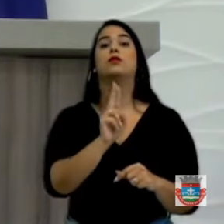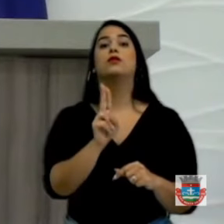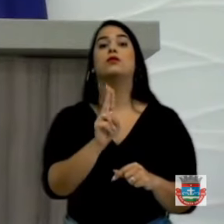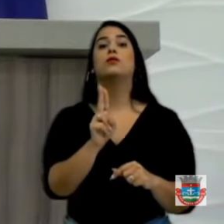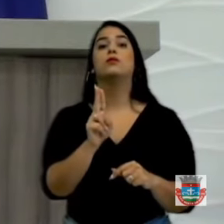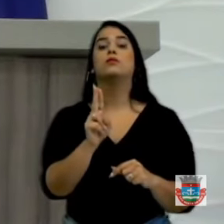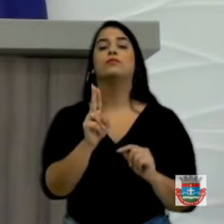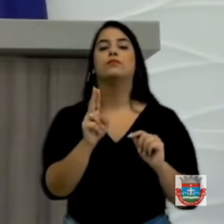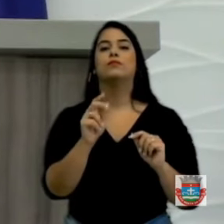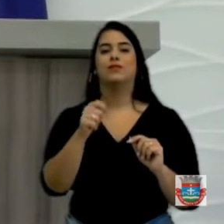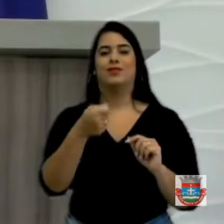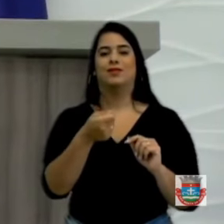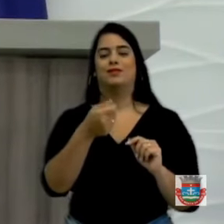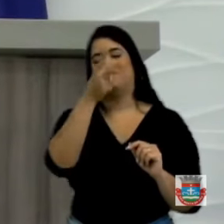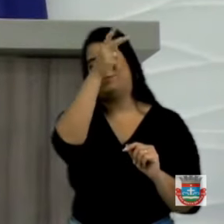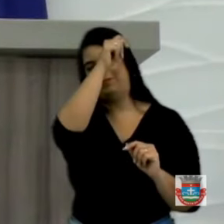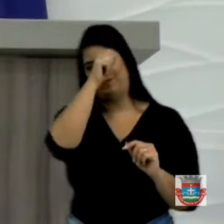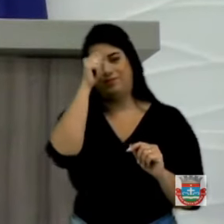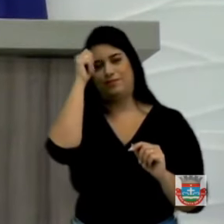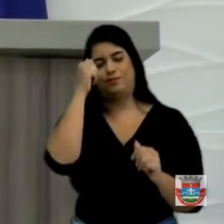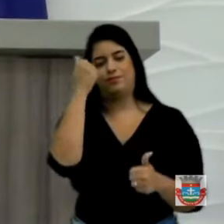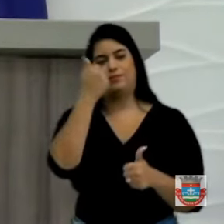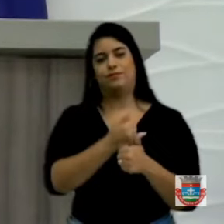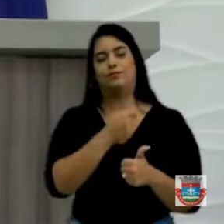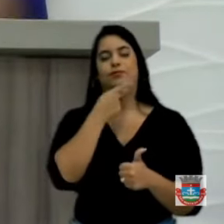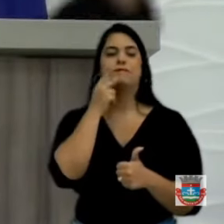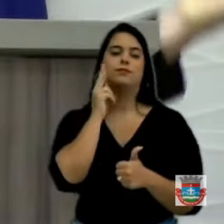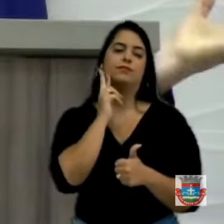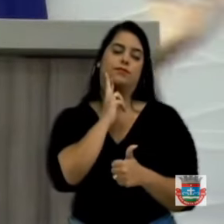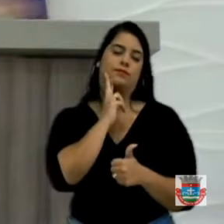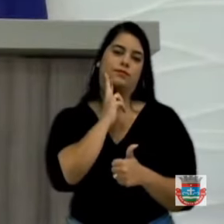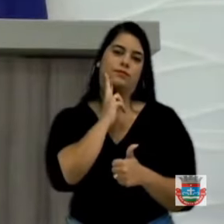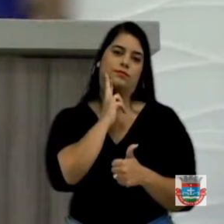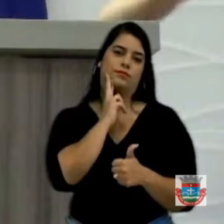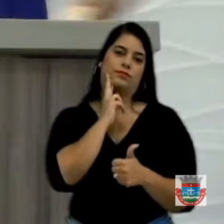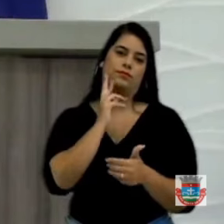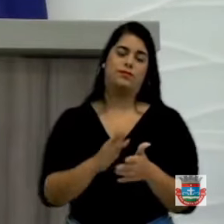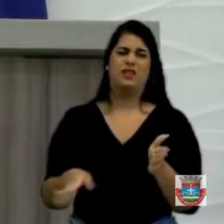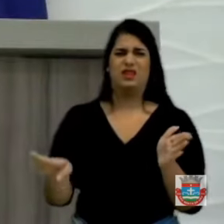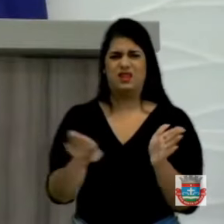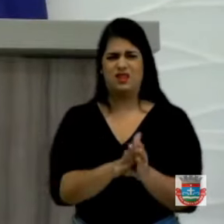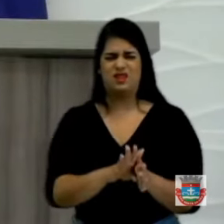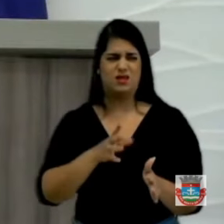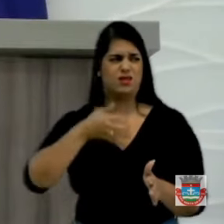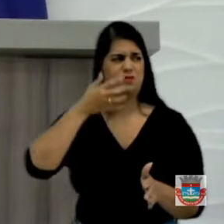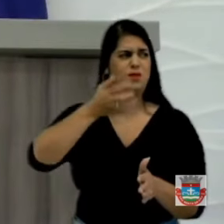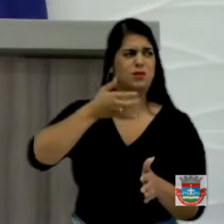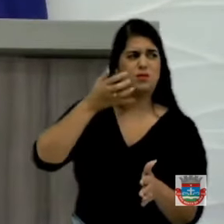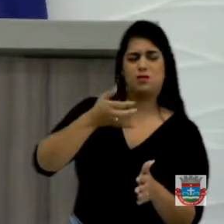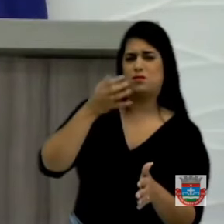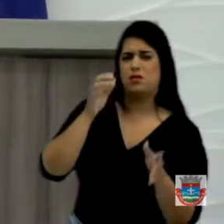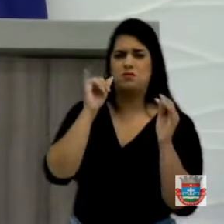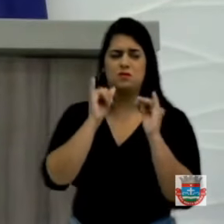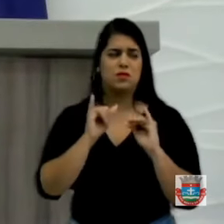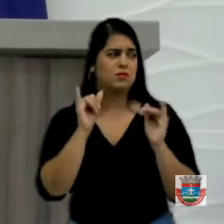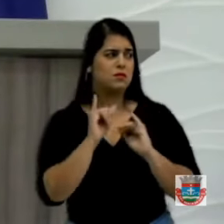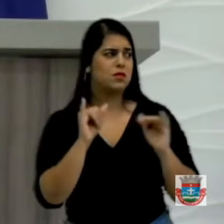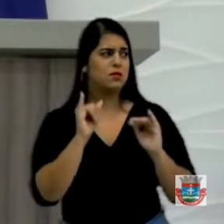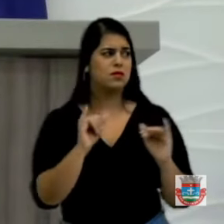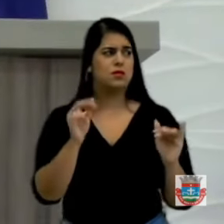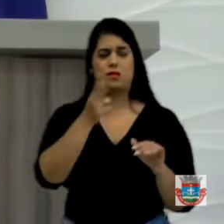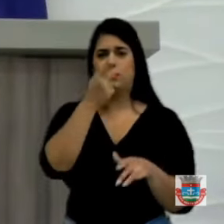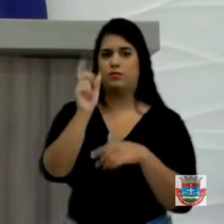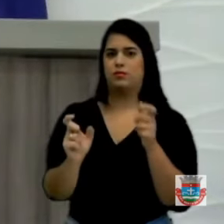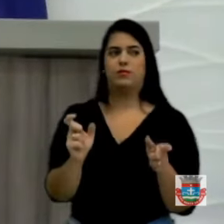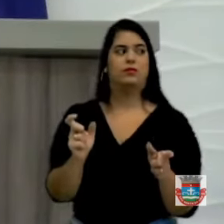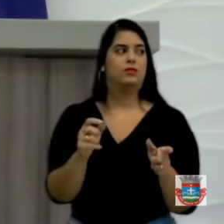As pessoas sabem muito bem disso. Aí chega aqui falando coisas que, na verdade, as pessoas sabem